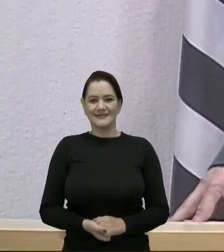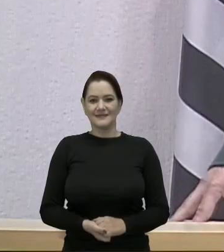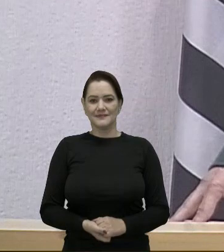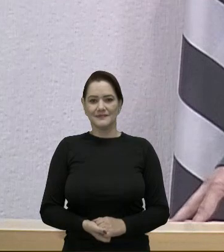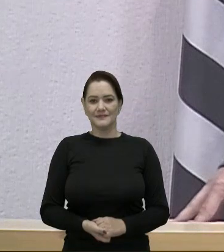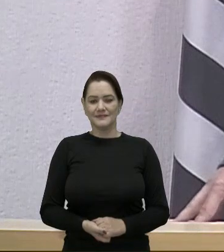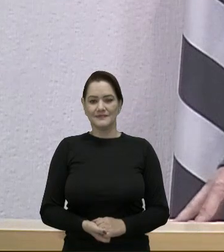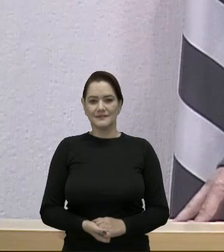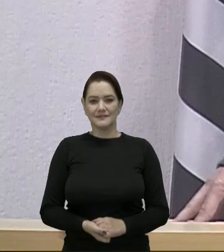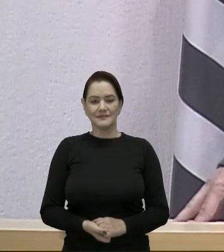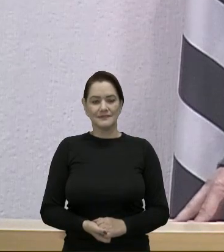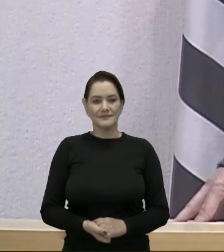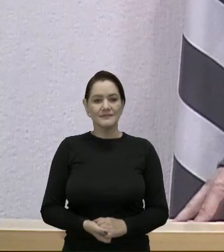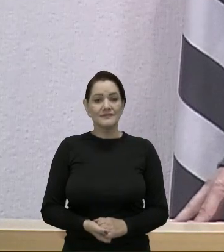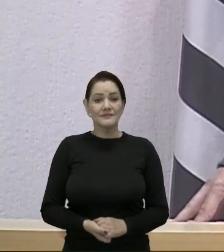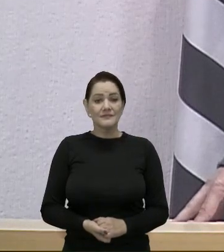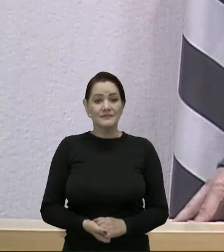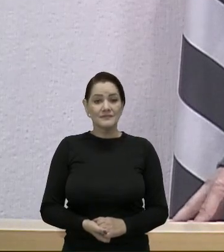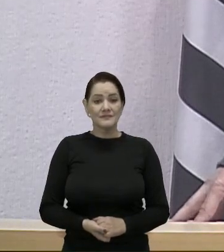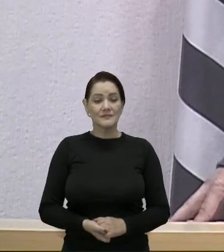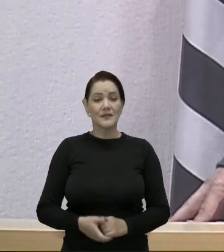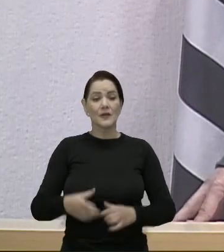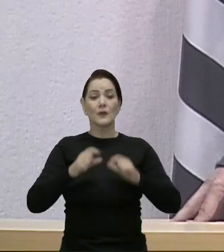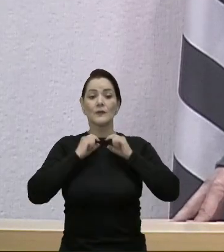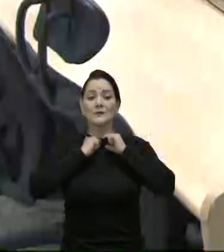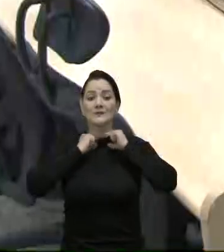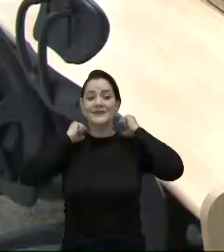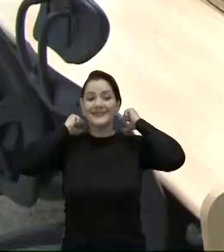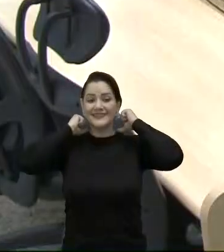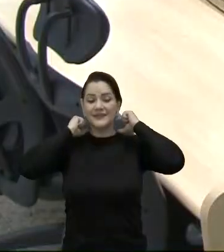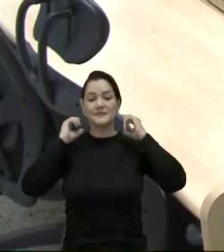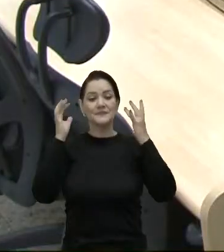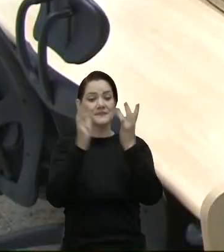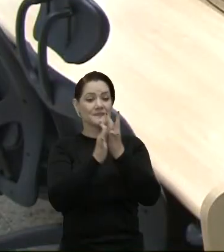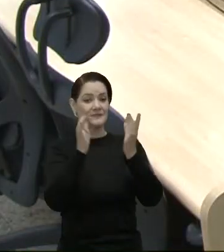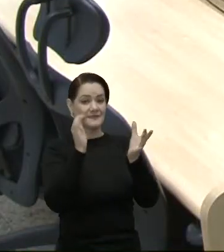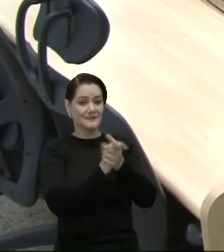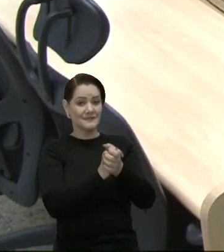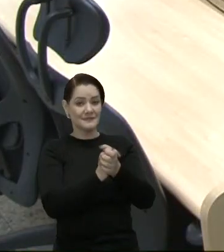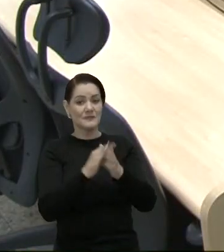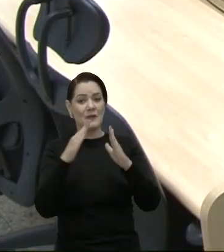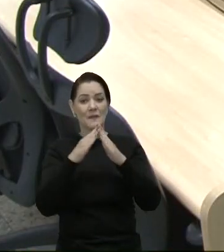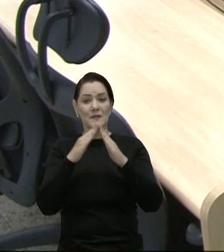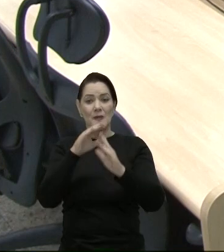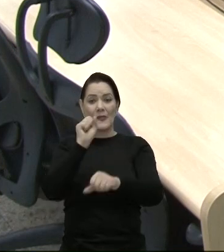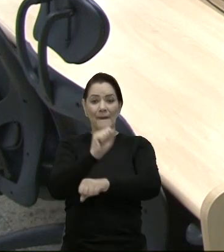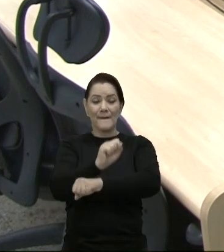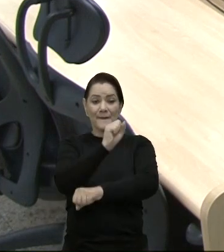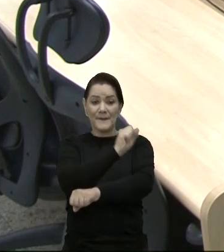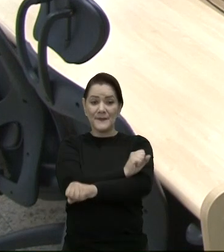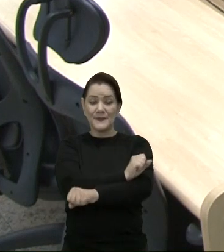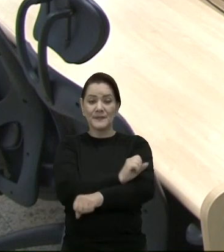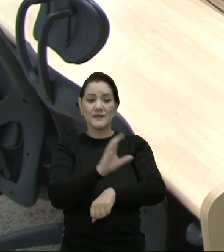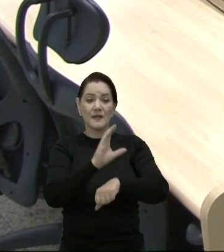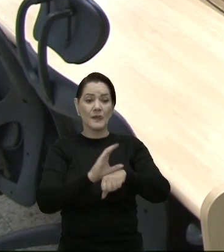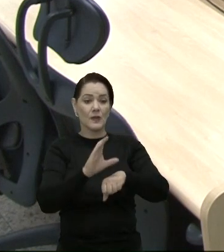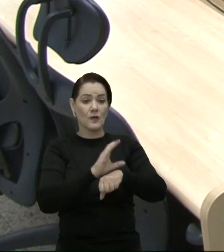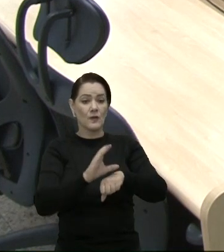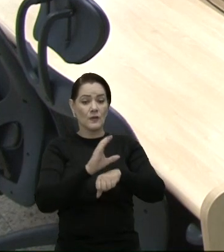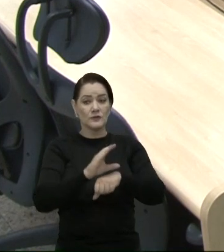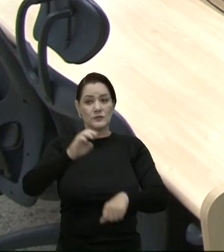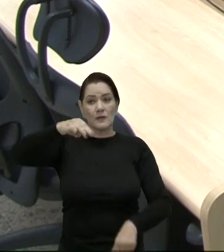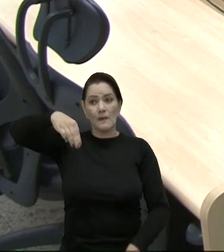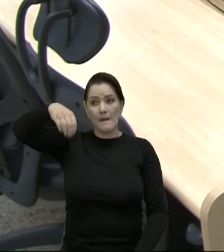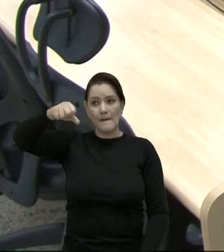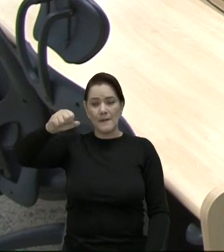Ilgner Sotero Silva, garçom. Casado, mora em Tremembé, possui curso de METRI pelo